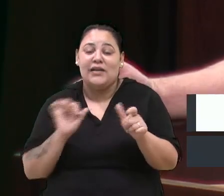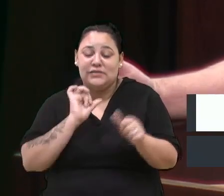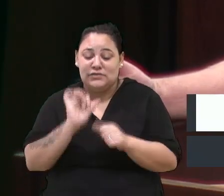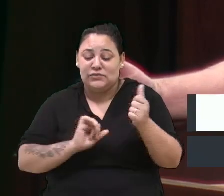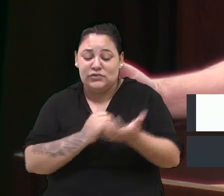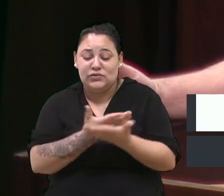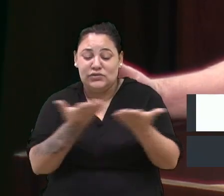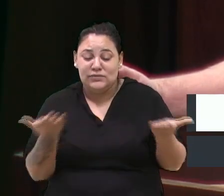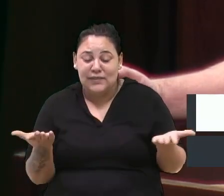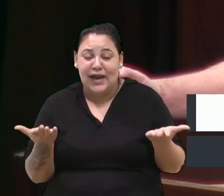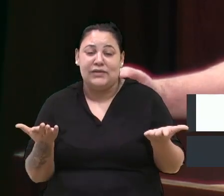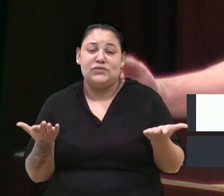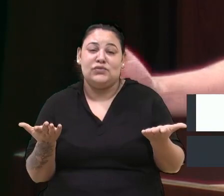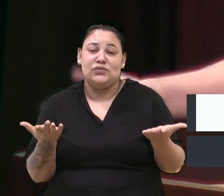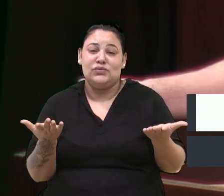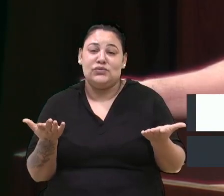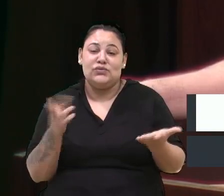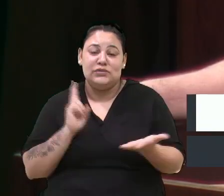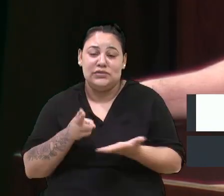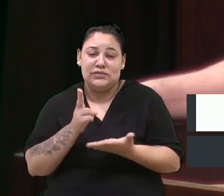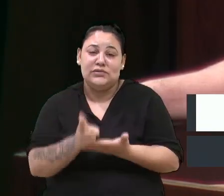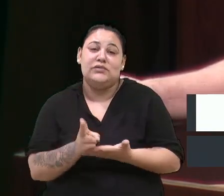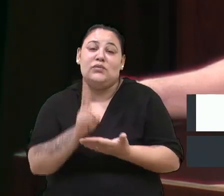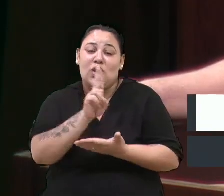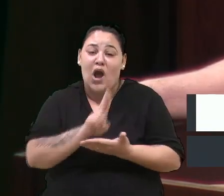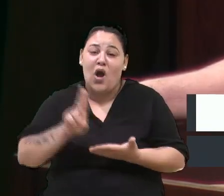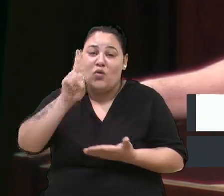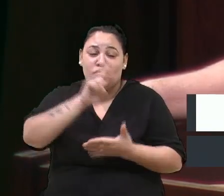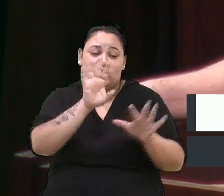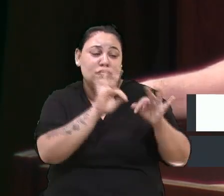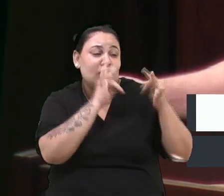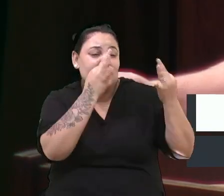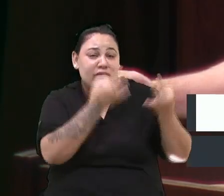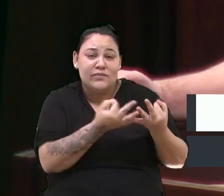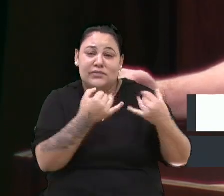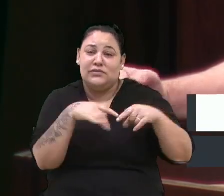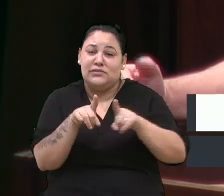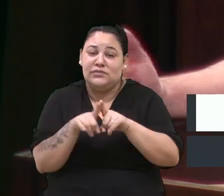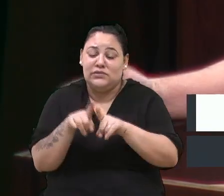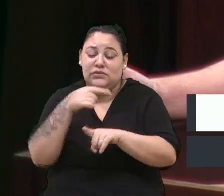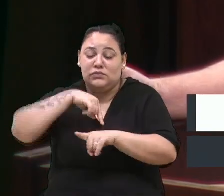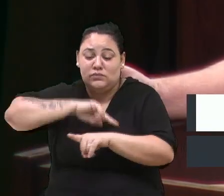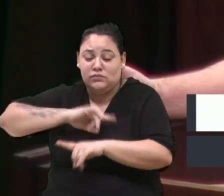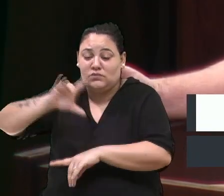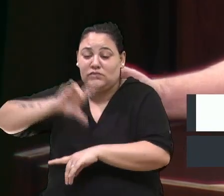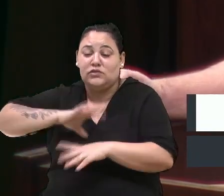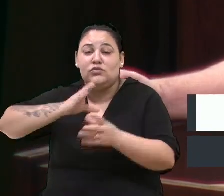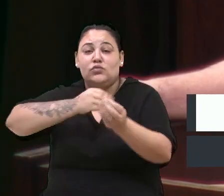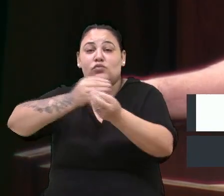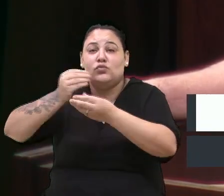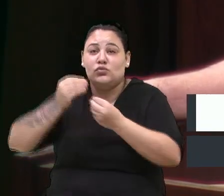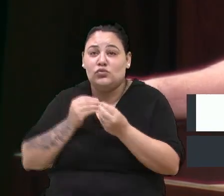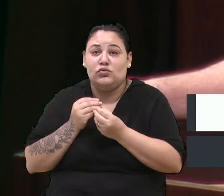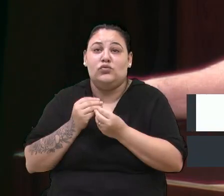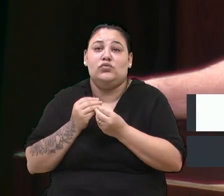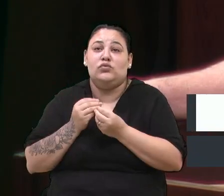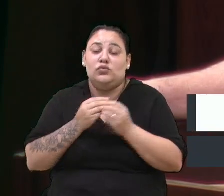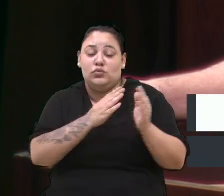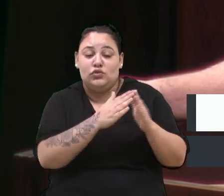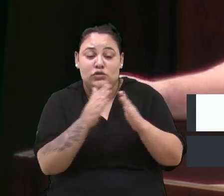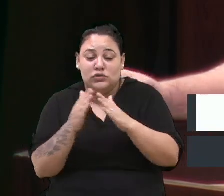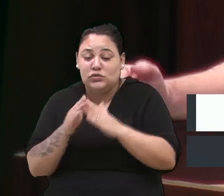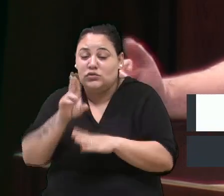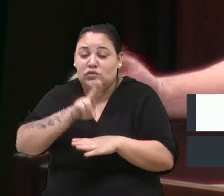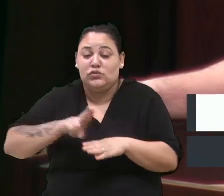mais aprazível, né, ao uso também das famílias. Nós temos muitos moradores que utilizam aquela